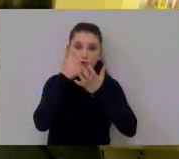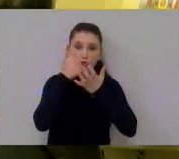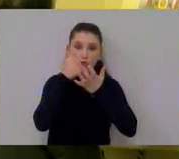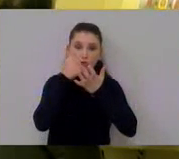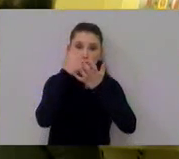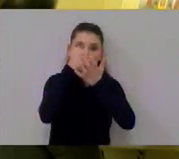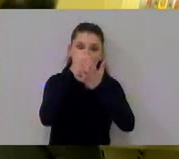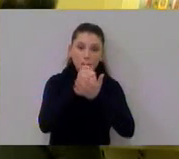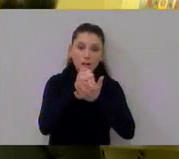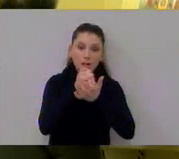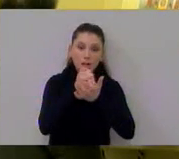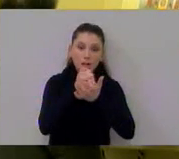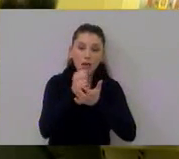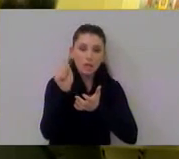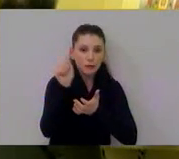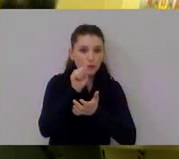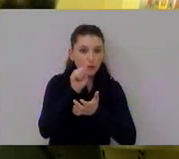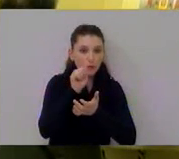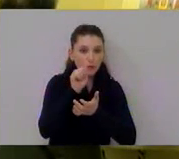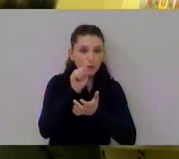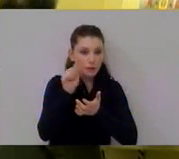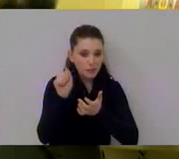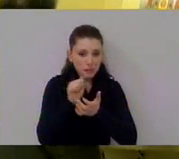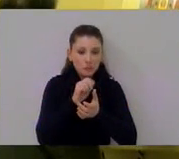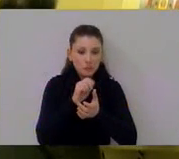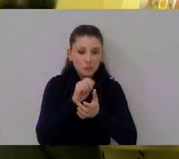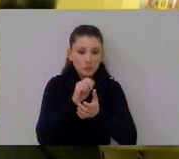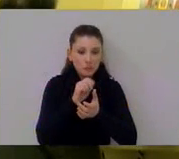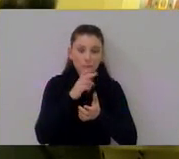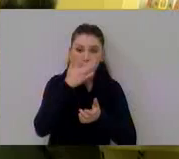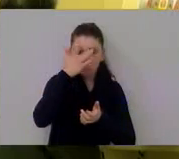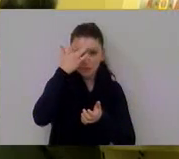e também com os demais vereadores,